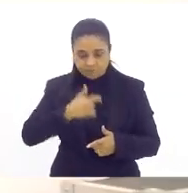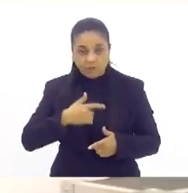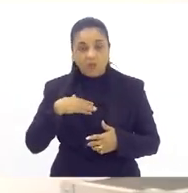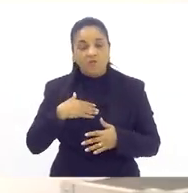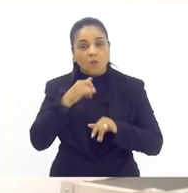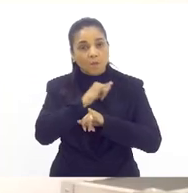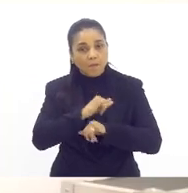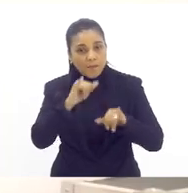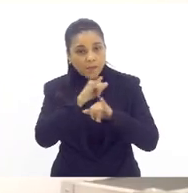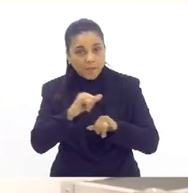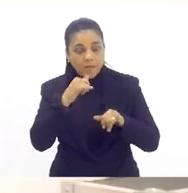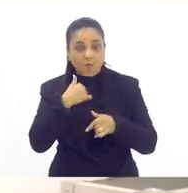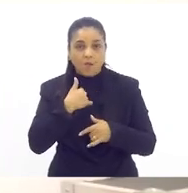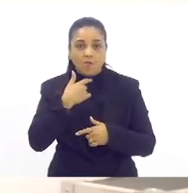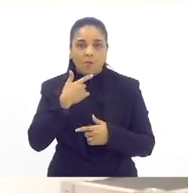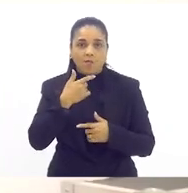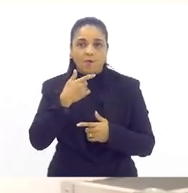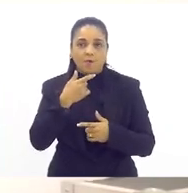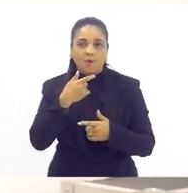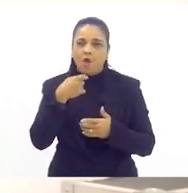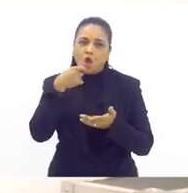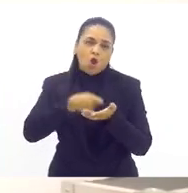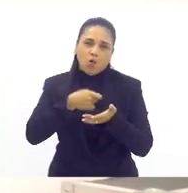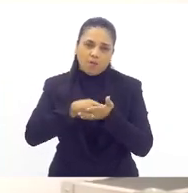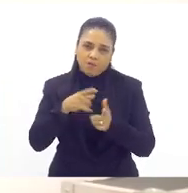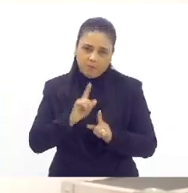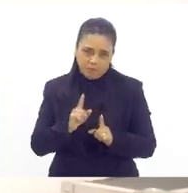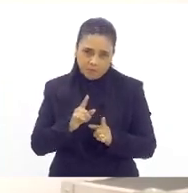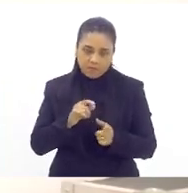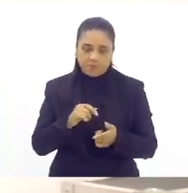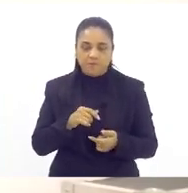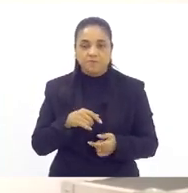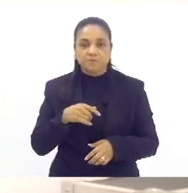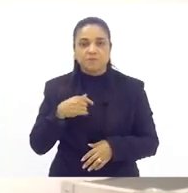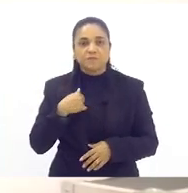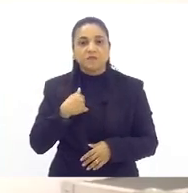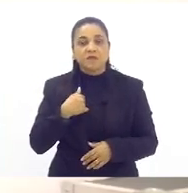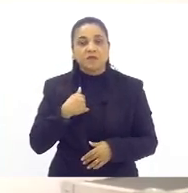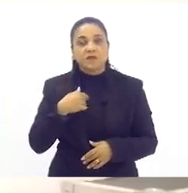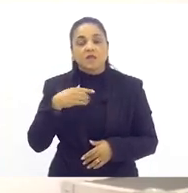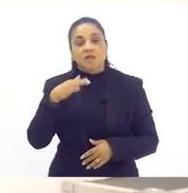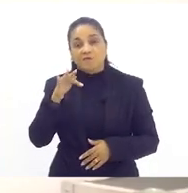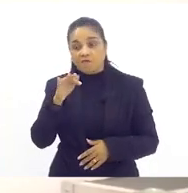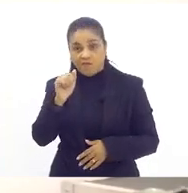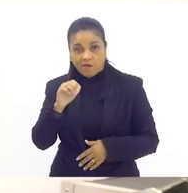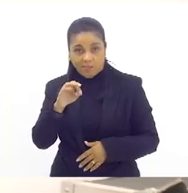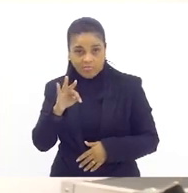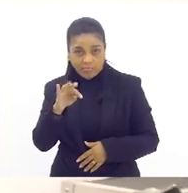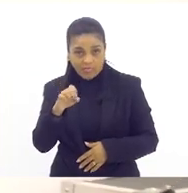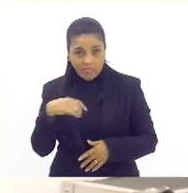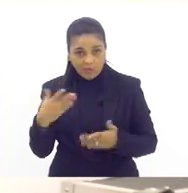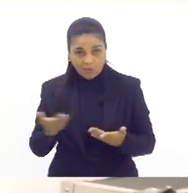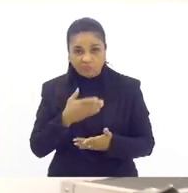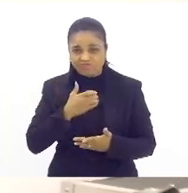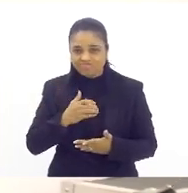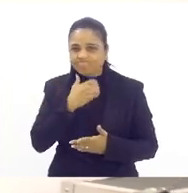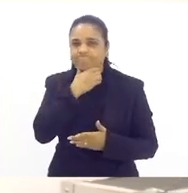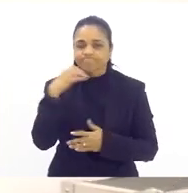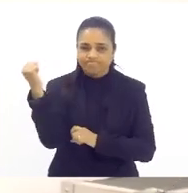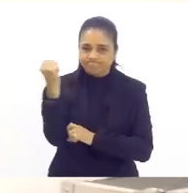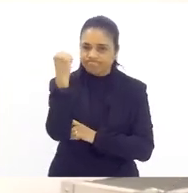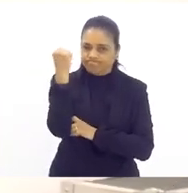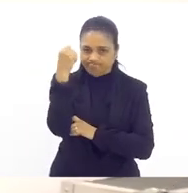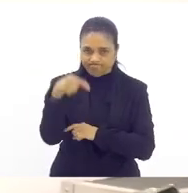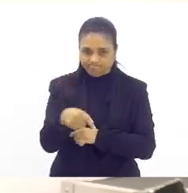do que fazer cobranças né bem a situação da Faetec hoje é muito crítica como nós observamos